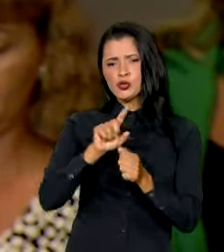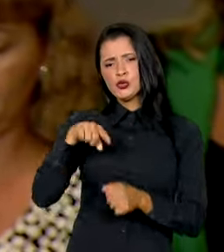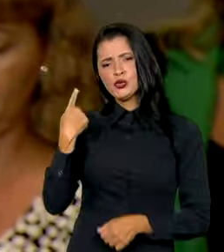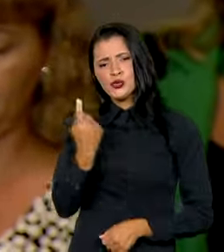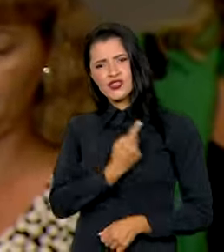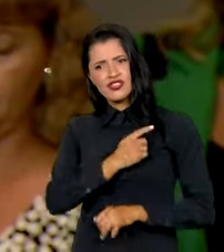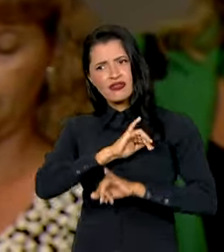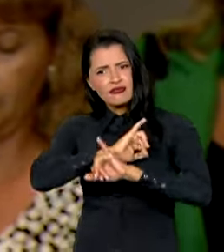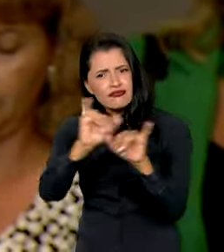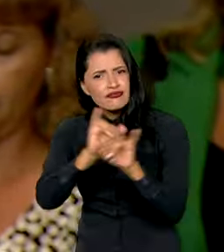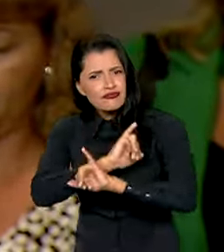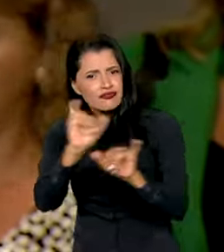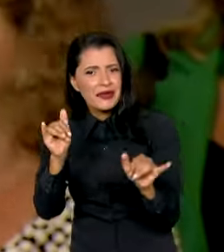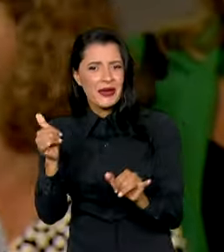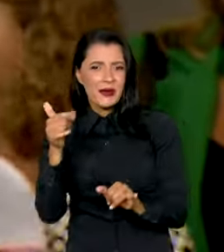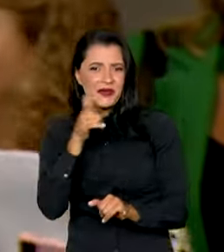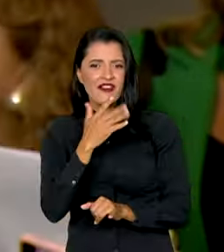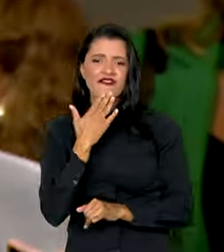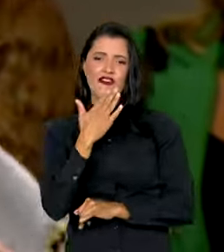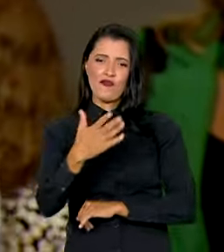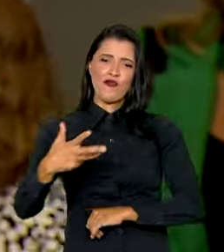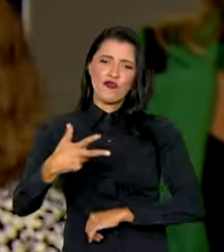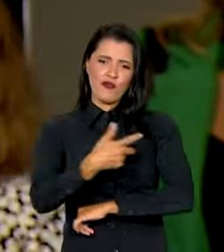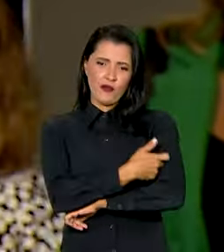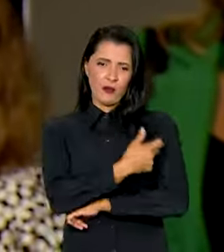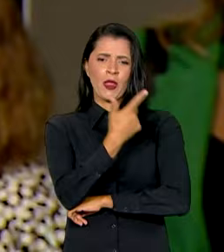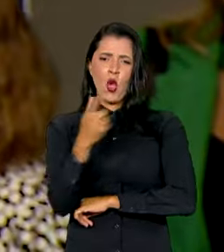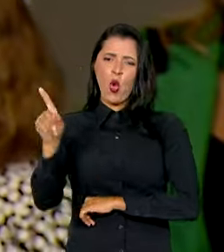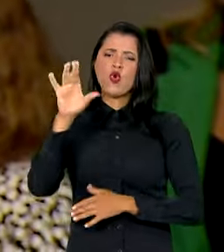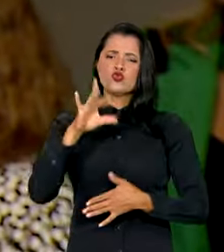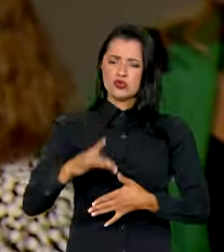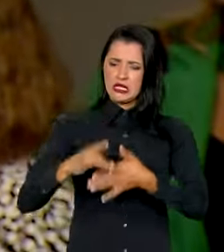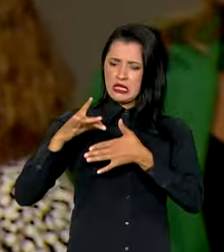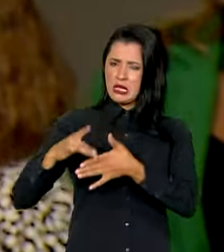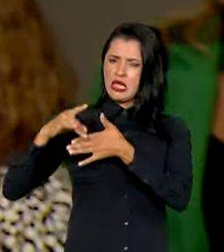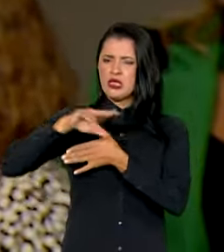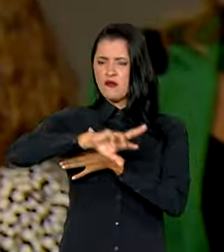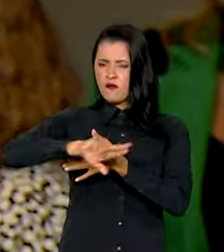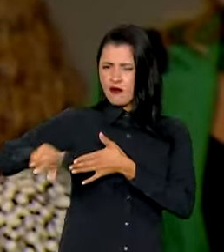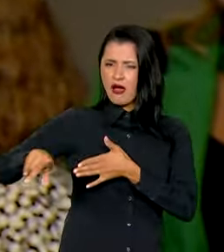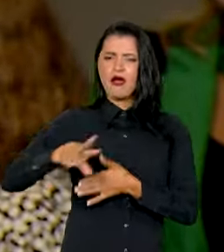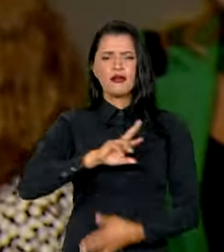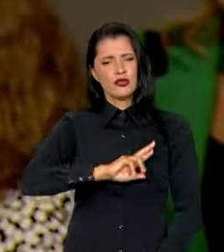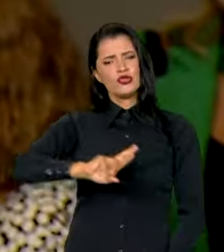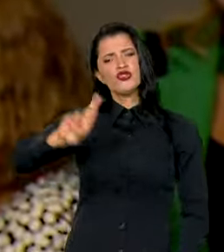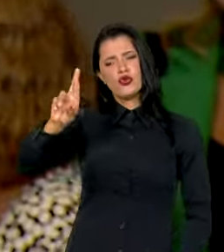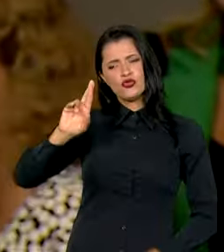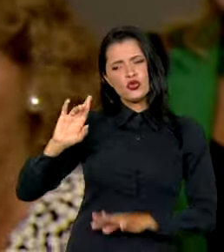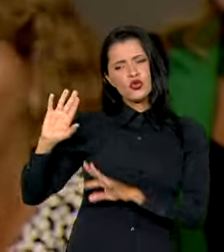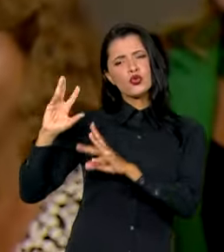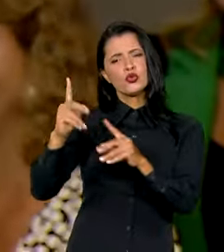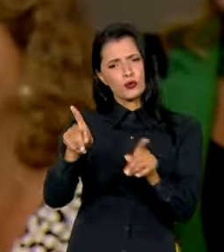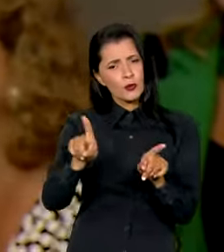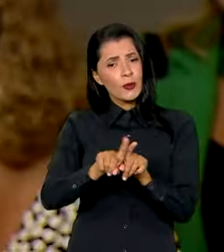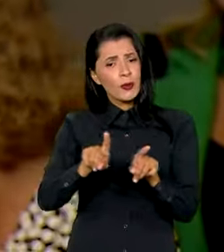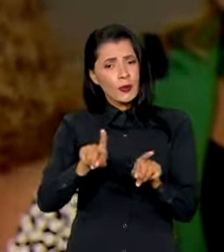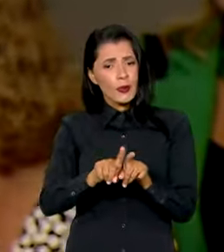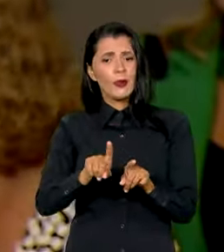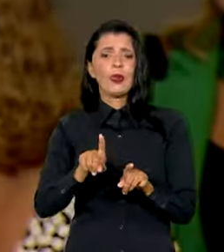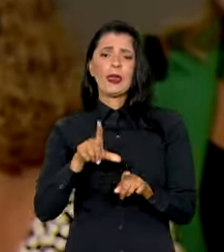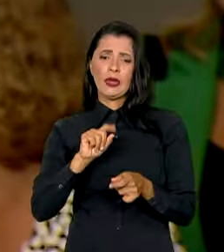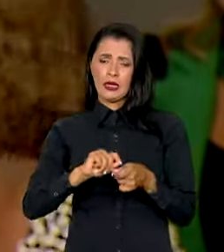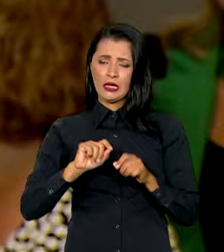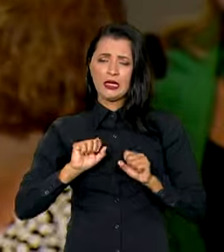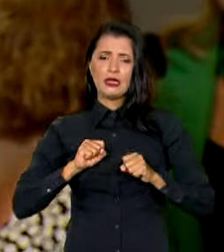essa campanha da imunização, várias lideranças religiosas de todas as religiões têm